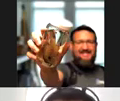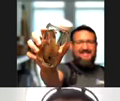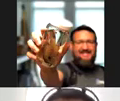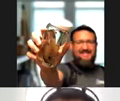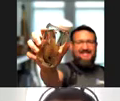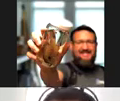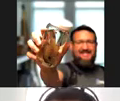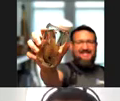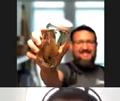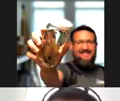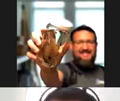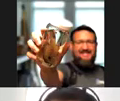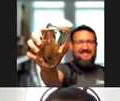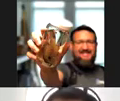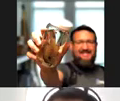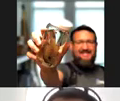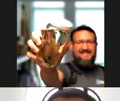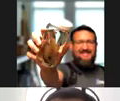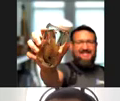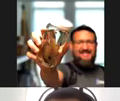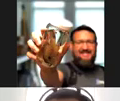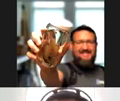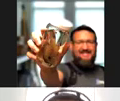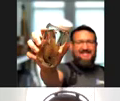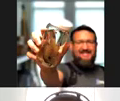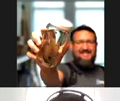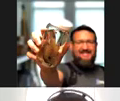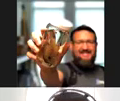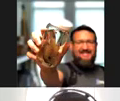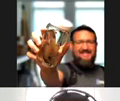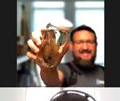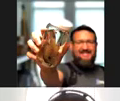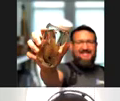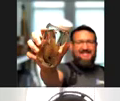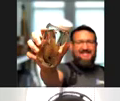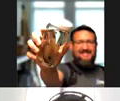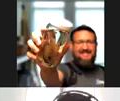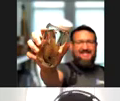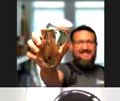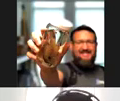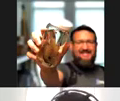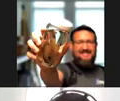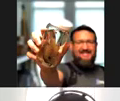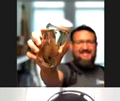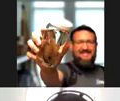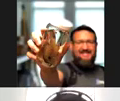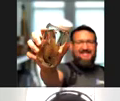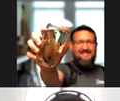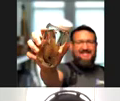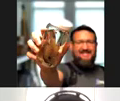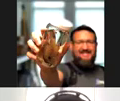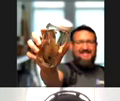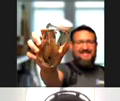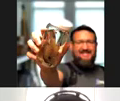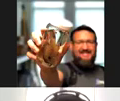Então, a gente já vê que, em questão de escala, já se ganha uma escala muito maior, né? E entender como que o espaço físico e os recursos